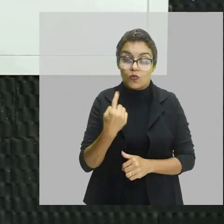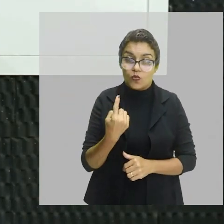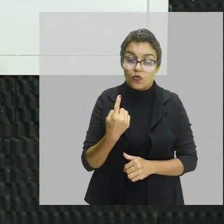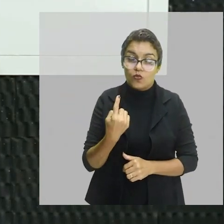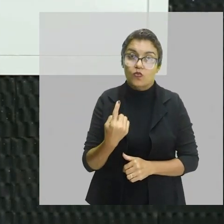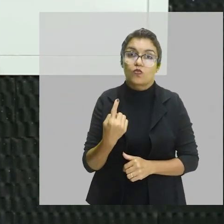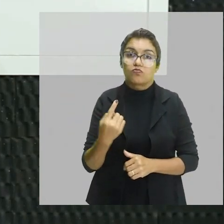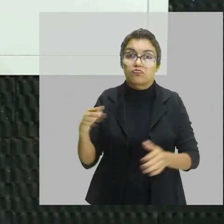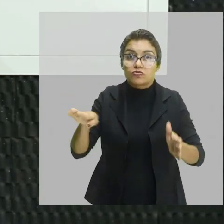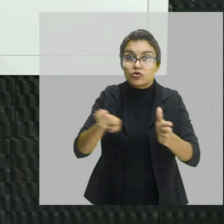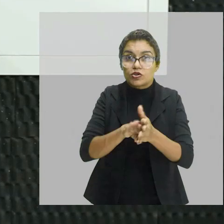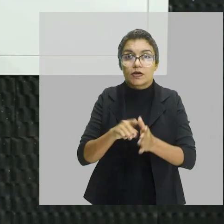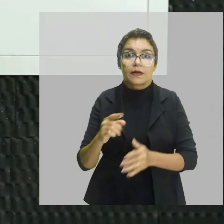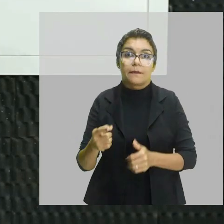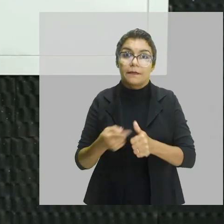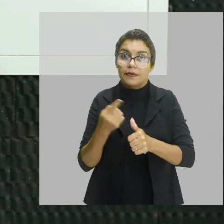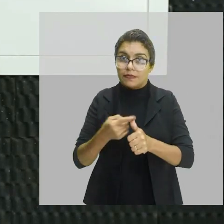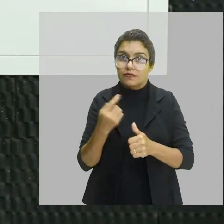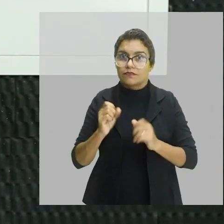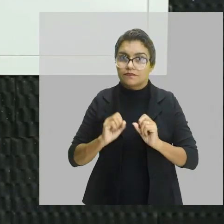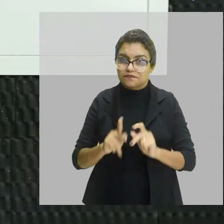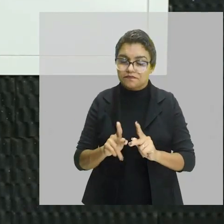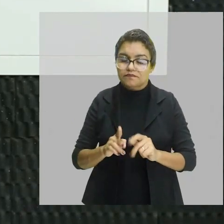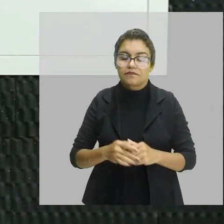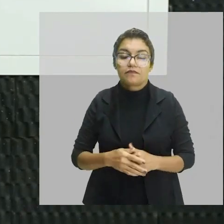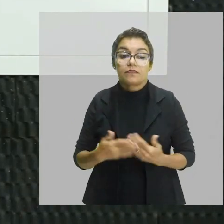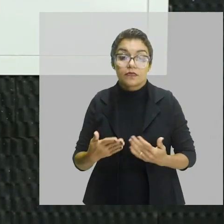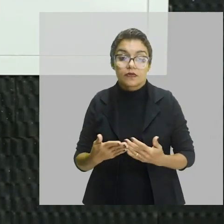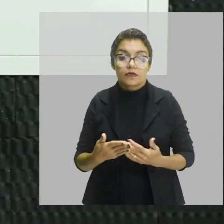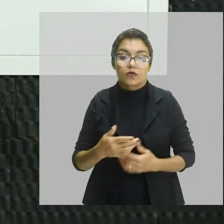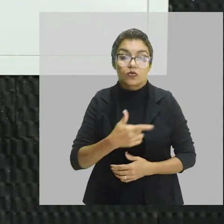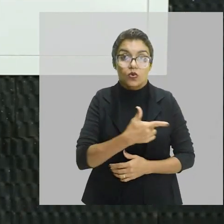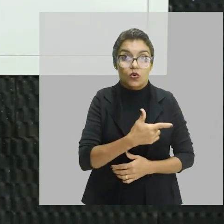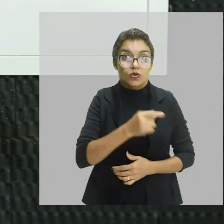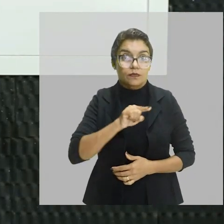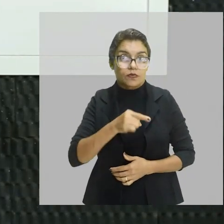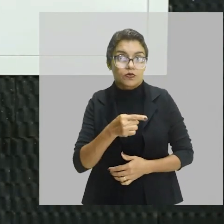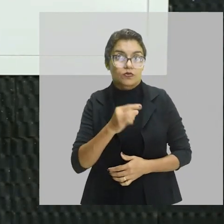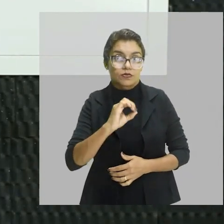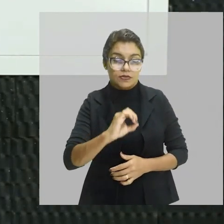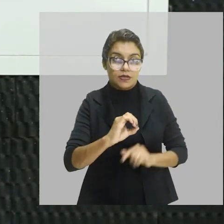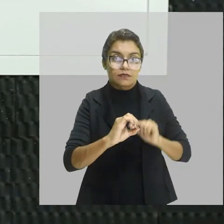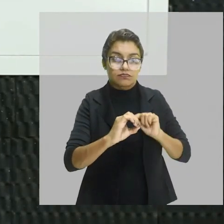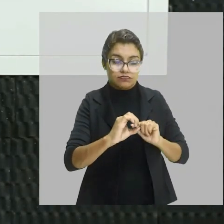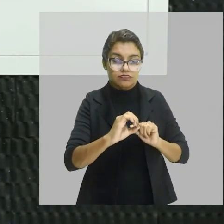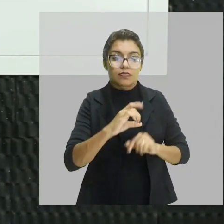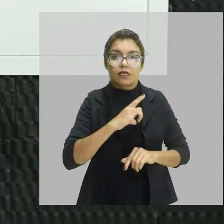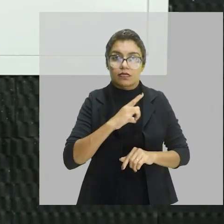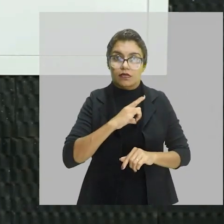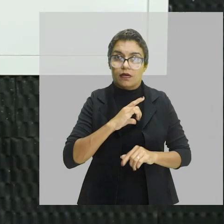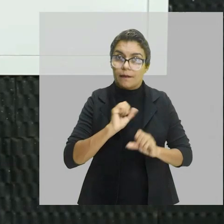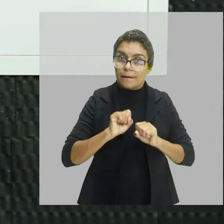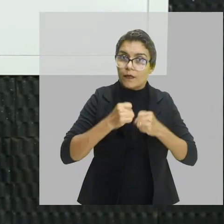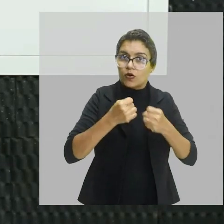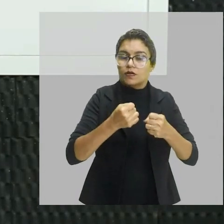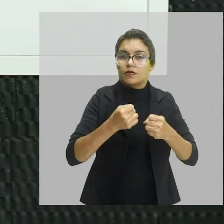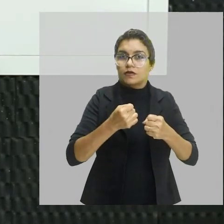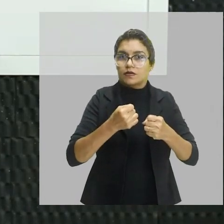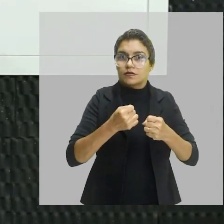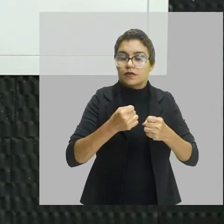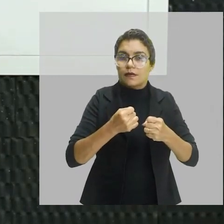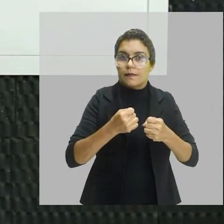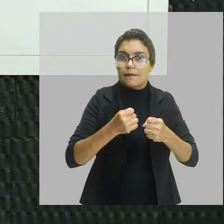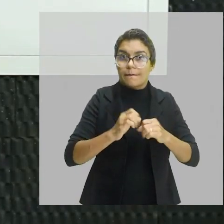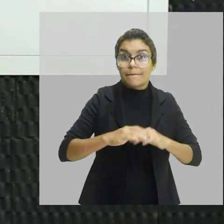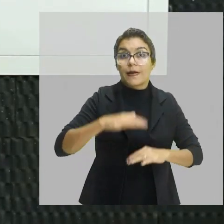faz com um tempo maior. Certo? Então esse carro 2.0, ele tem potência maior do que o